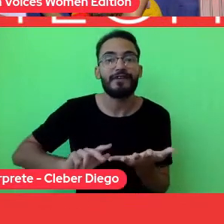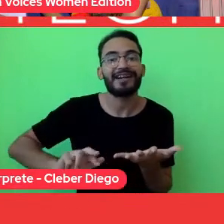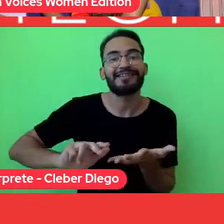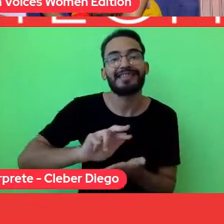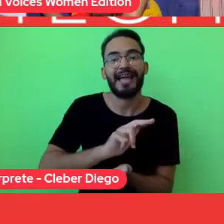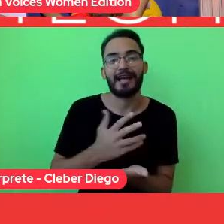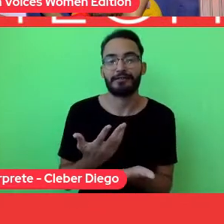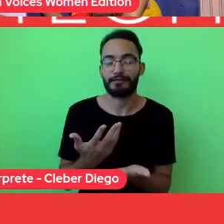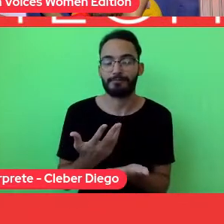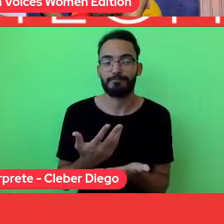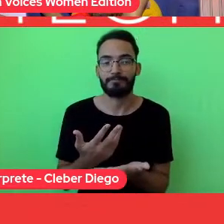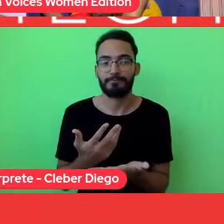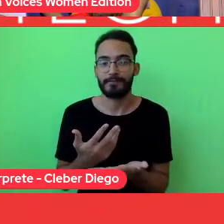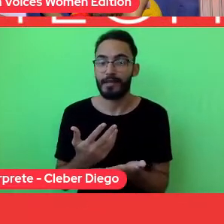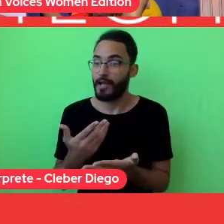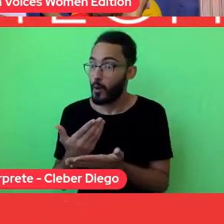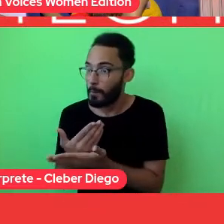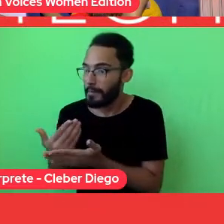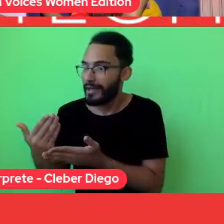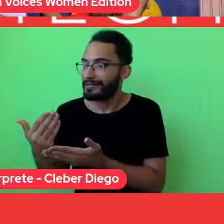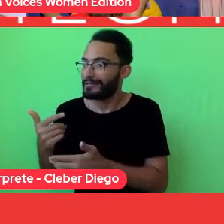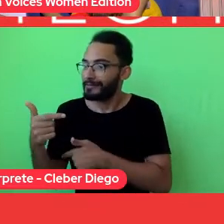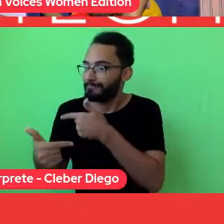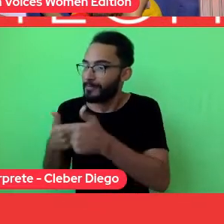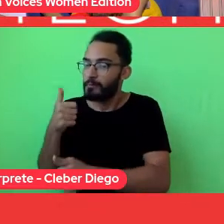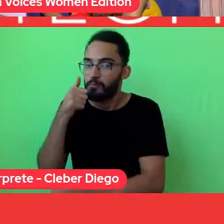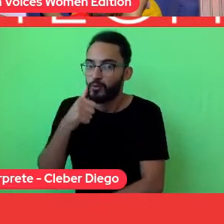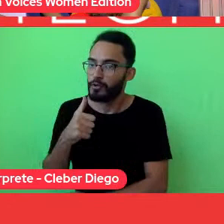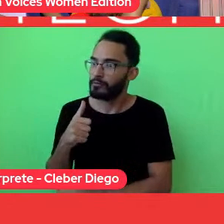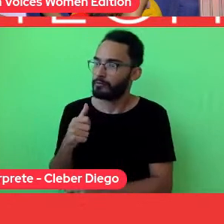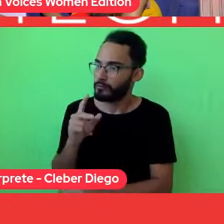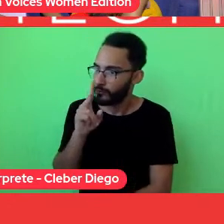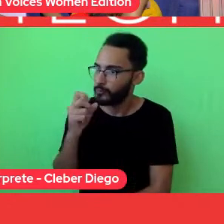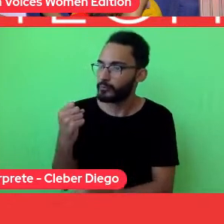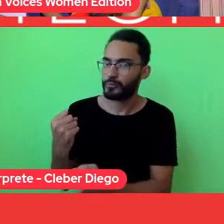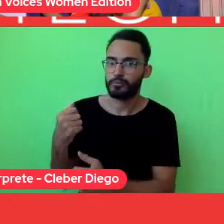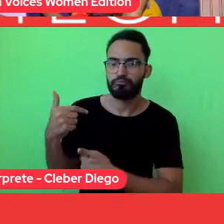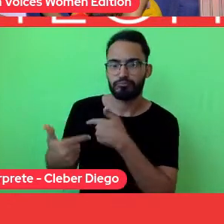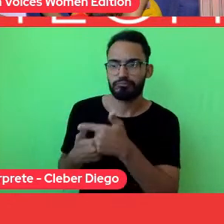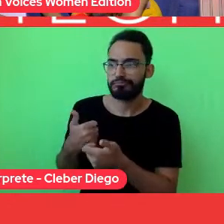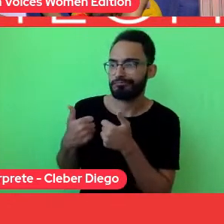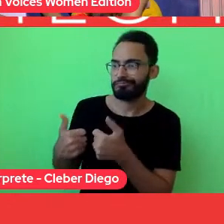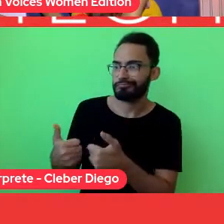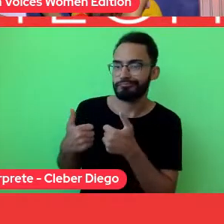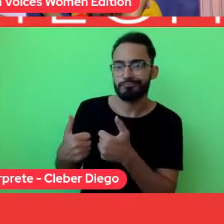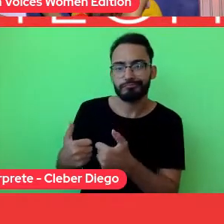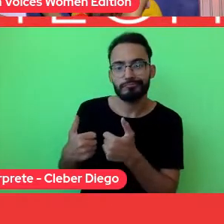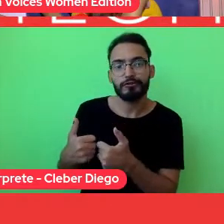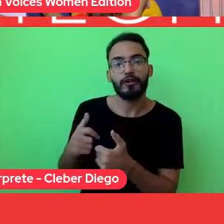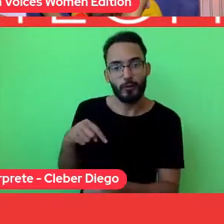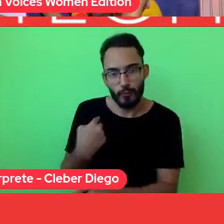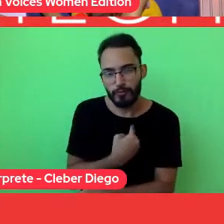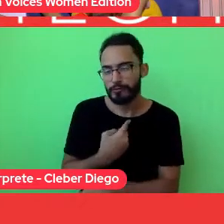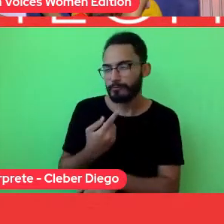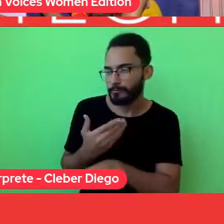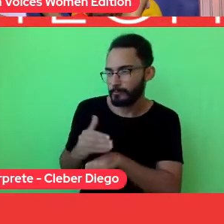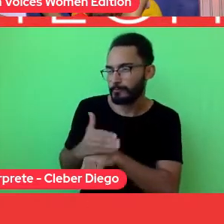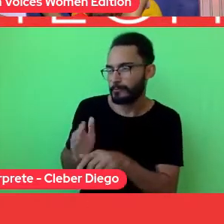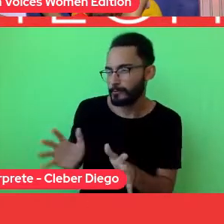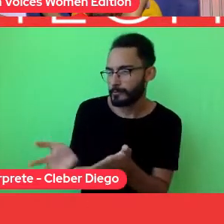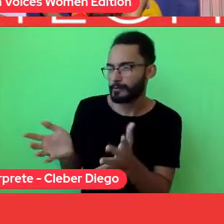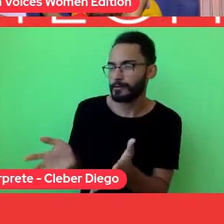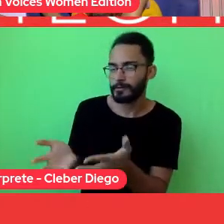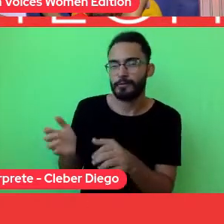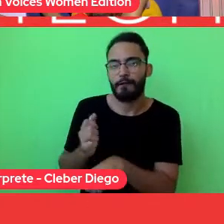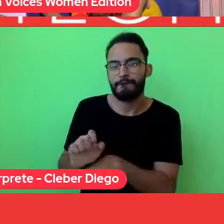né, no início da carreira. Então, são mulheres, são potenciais aí incríveis para a gente já ir trabalhando, né, e